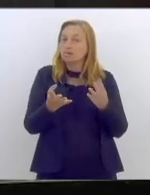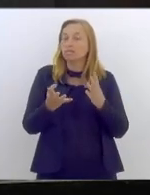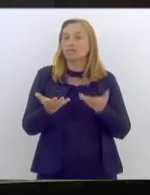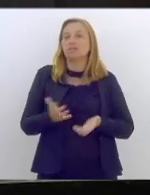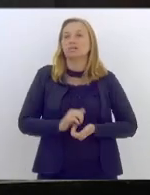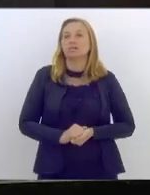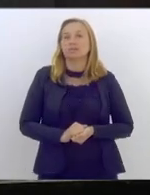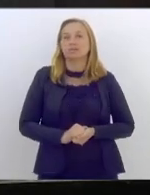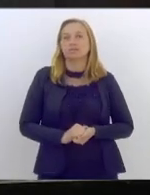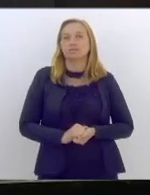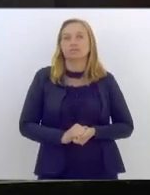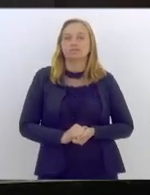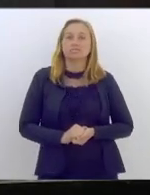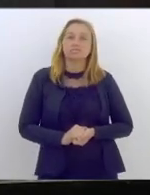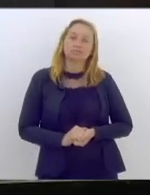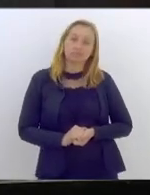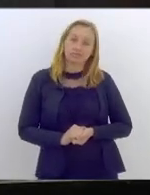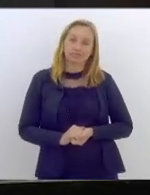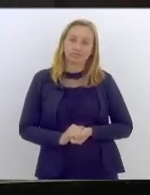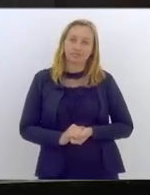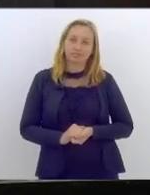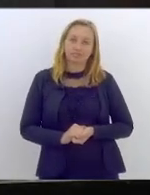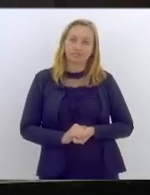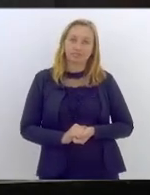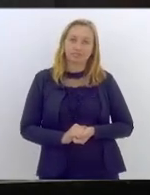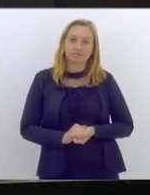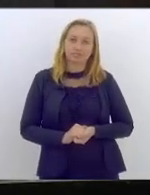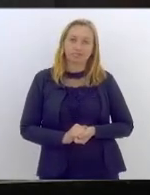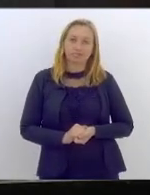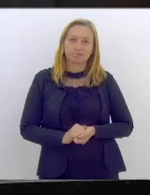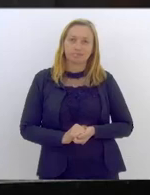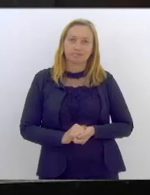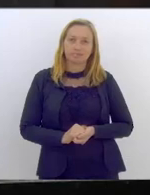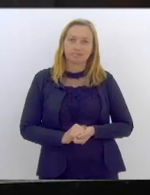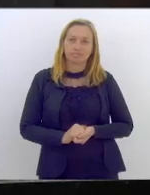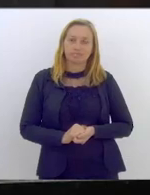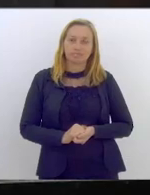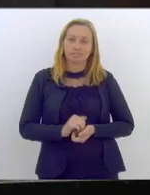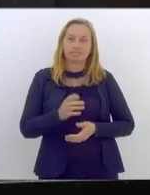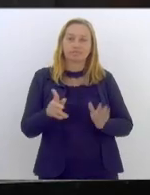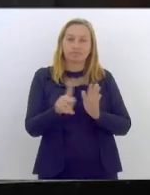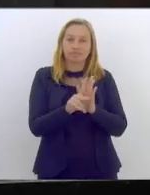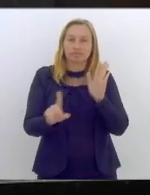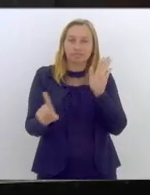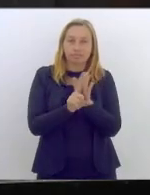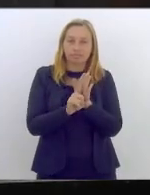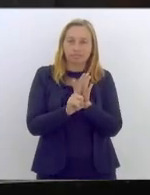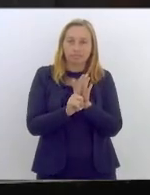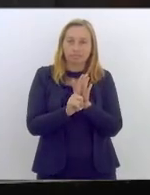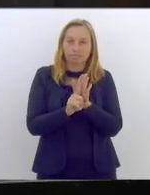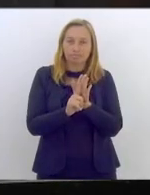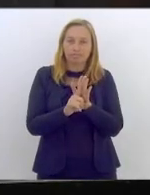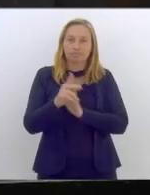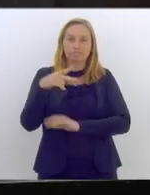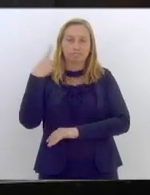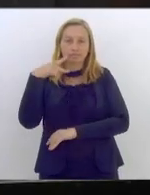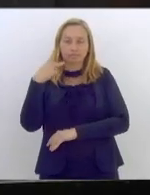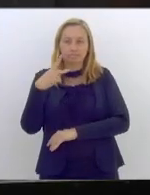dando força a um projeto de lei que nasceu no Parlamento